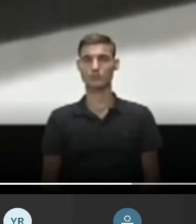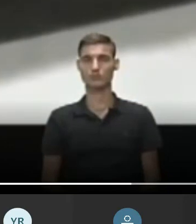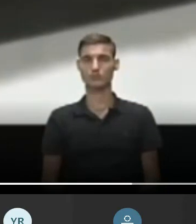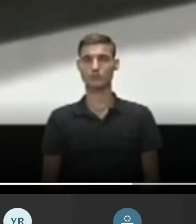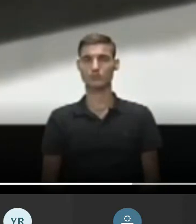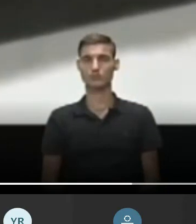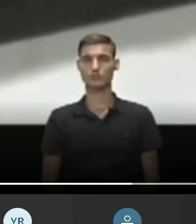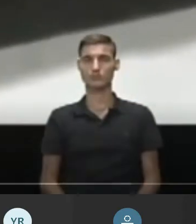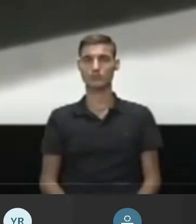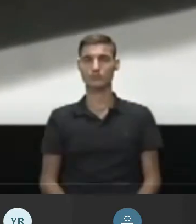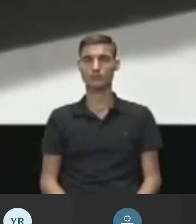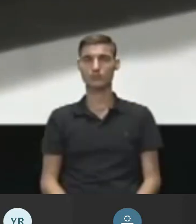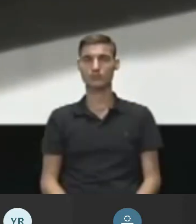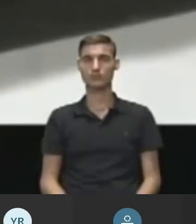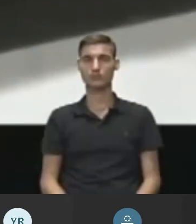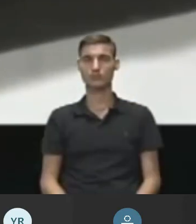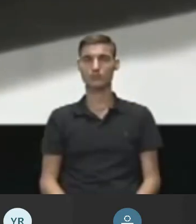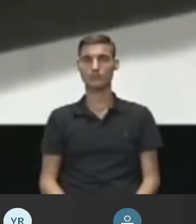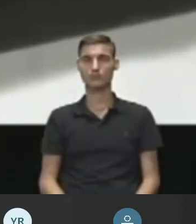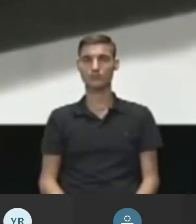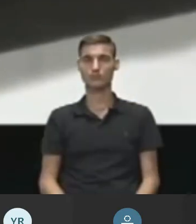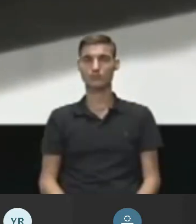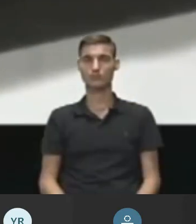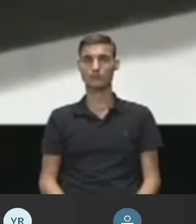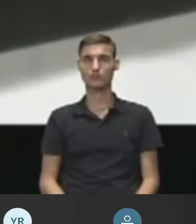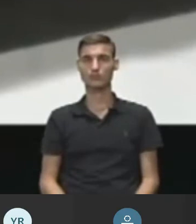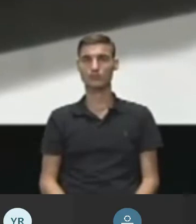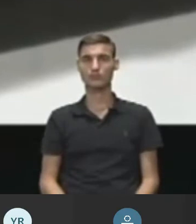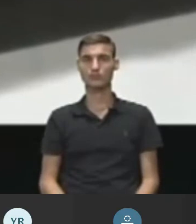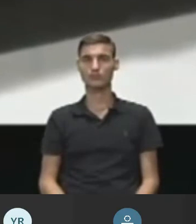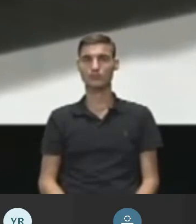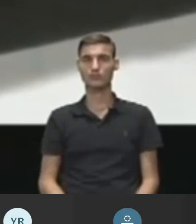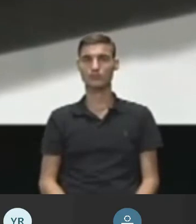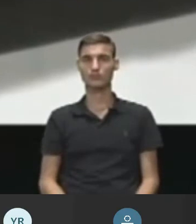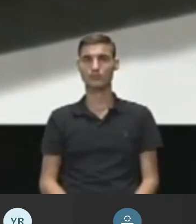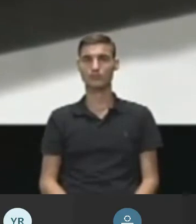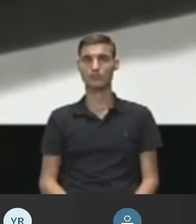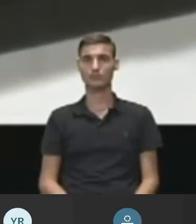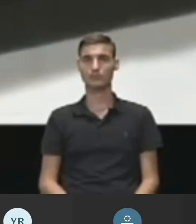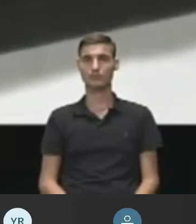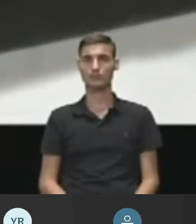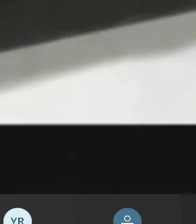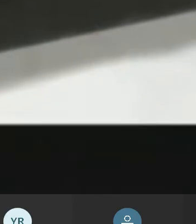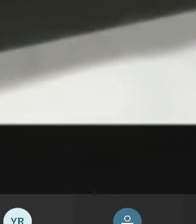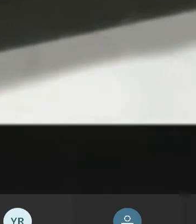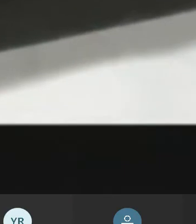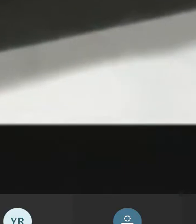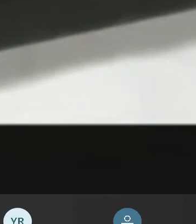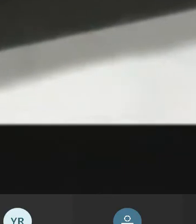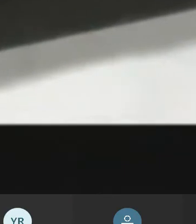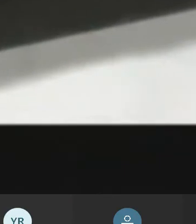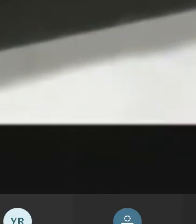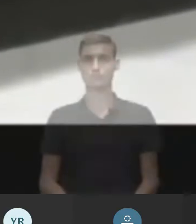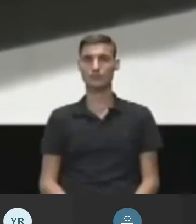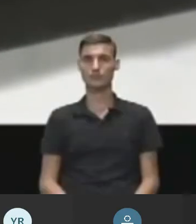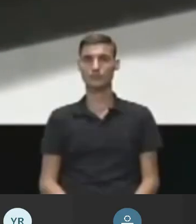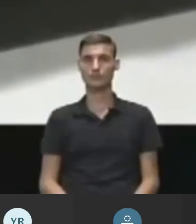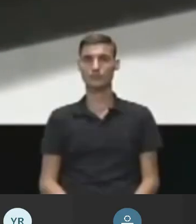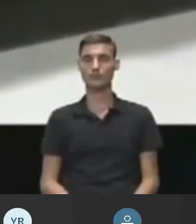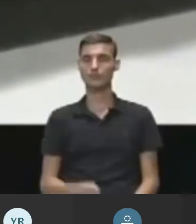da reação. A gente vai ver mais tarde o porquê, né? Tem a questão toda da estrutura das moléculas,